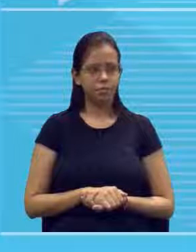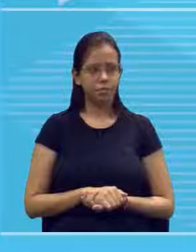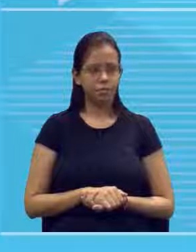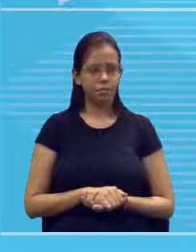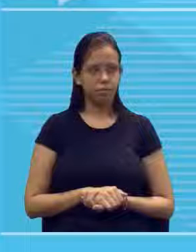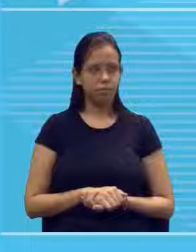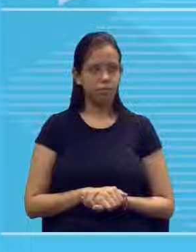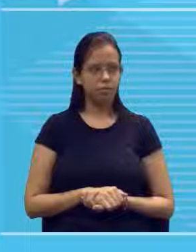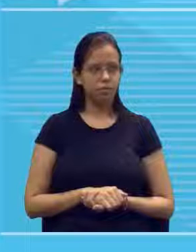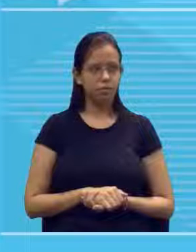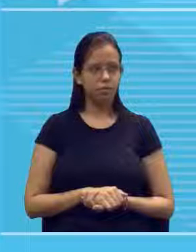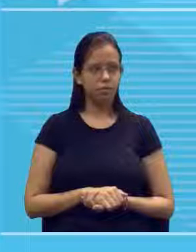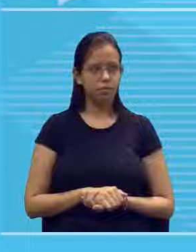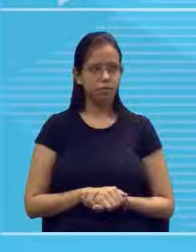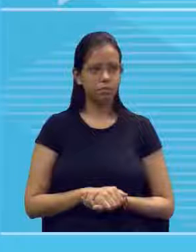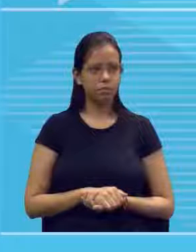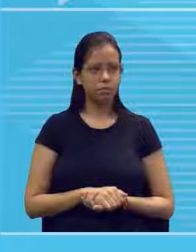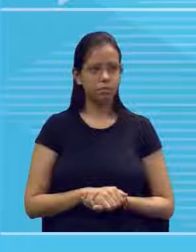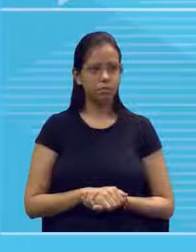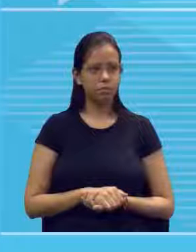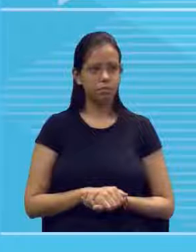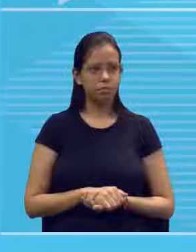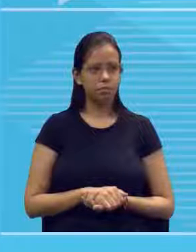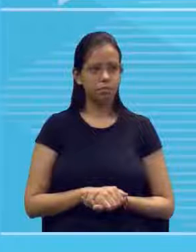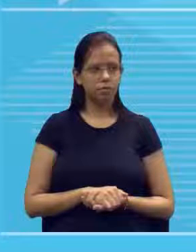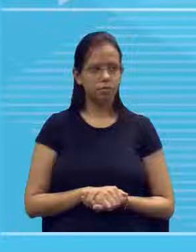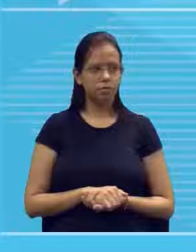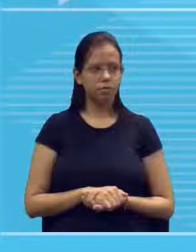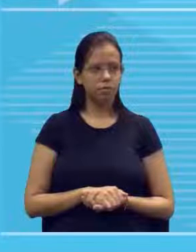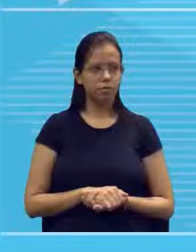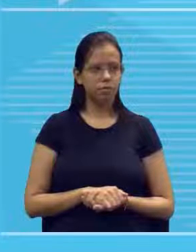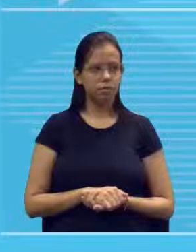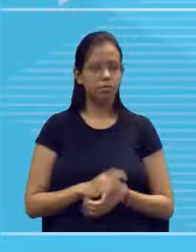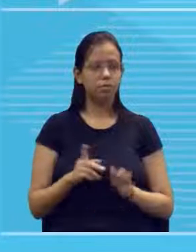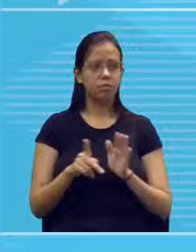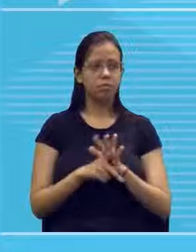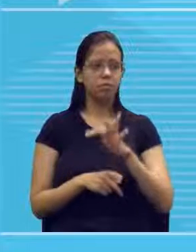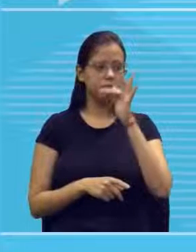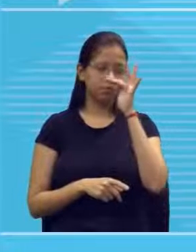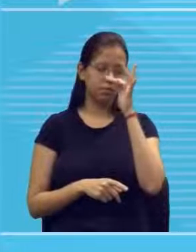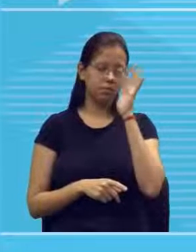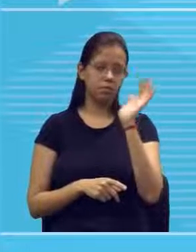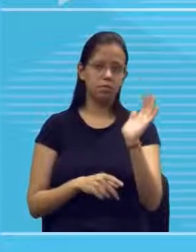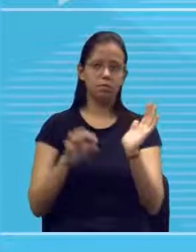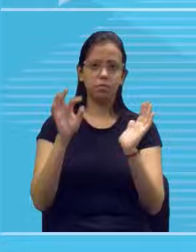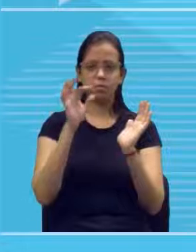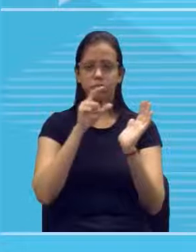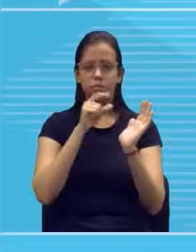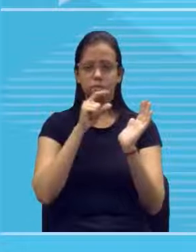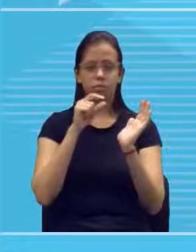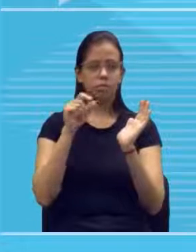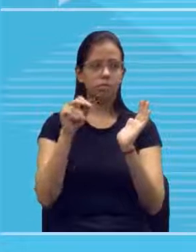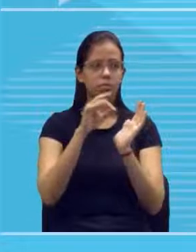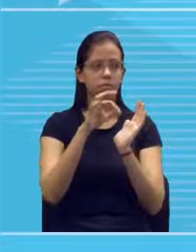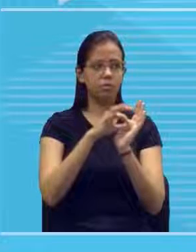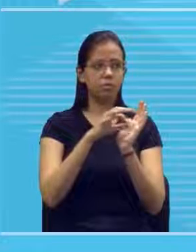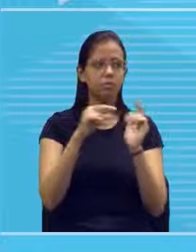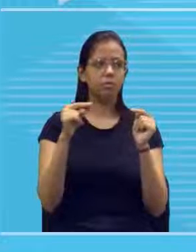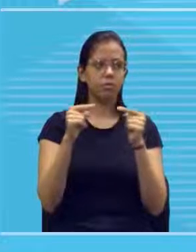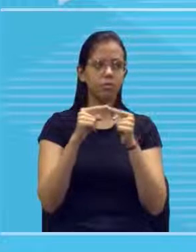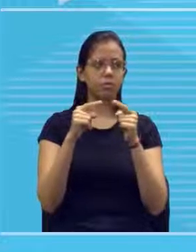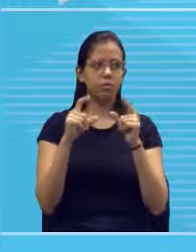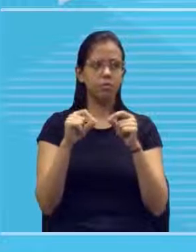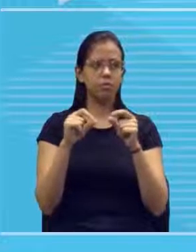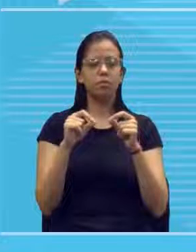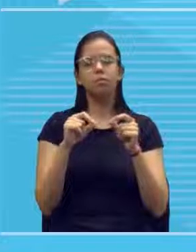Qual é a constelação e do beija-flor ela é a equivalente né ao